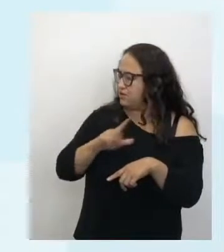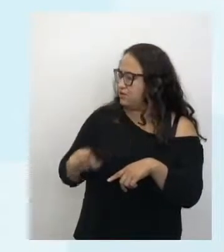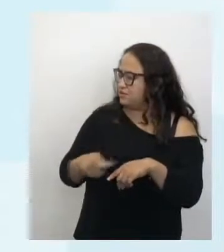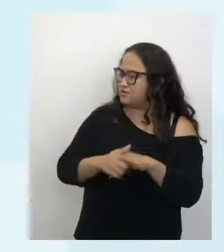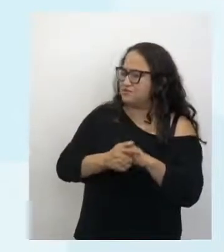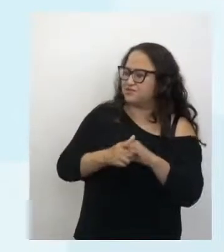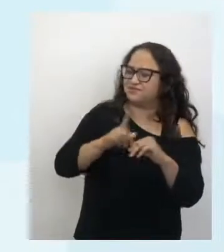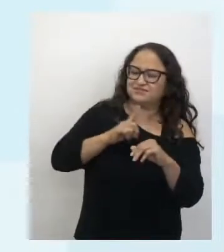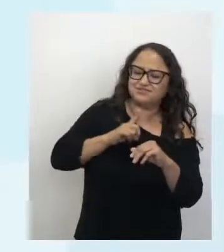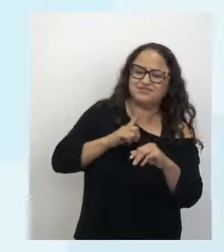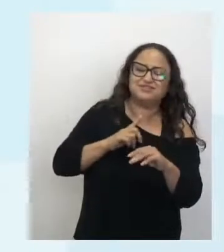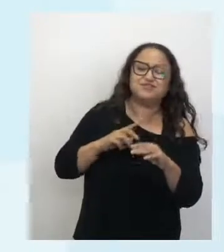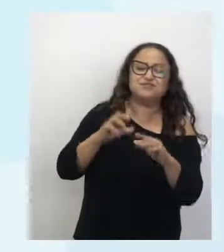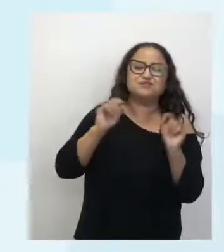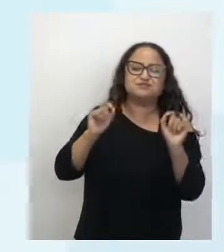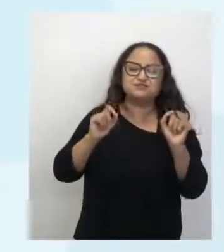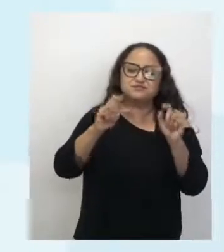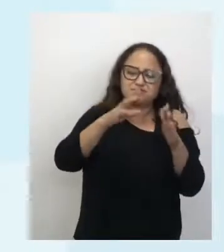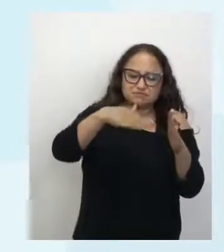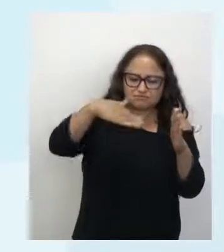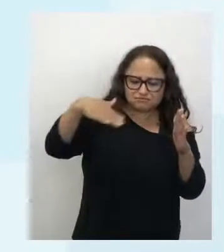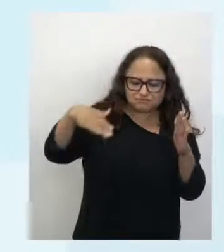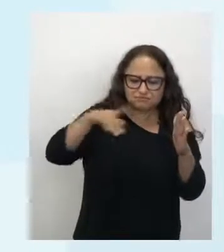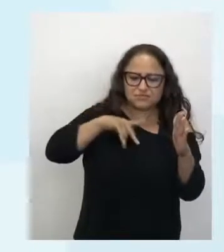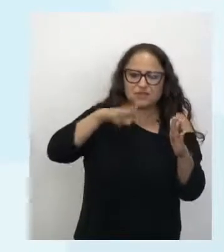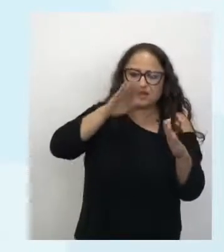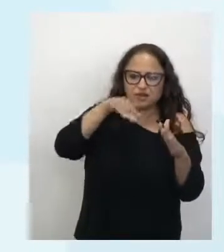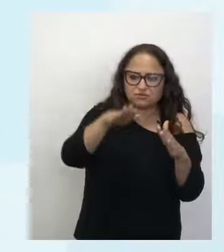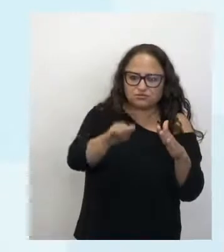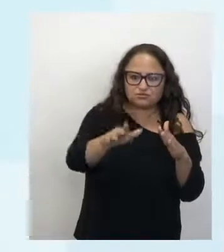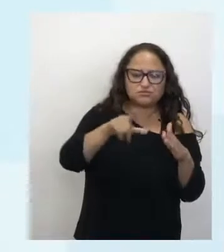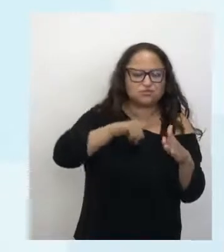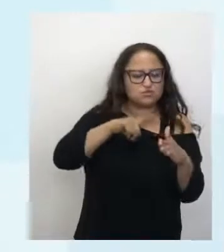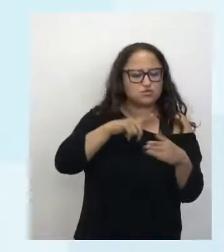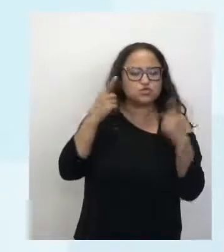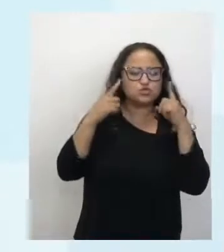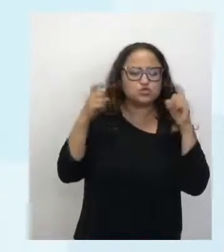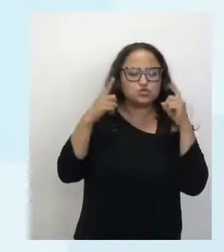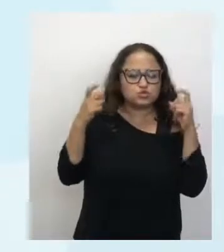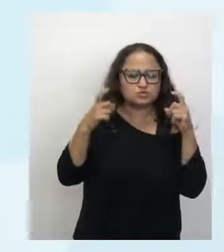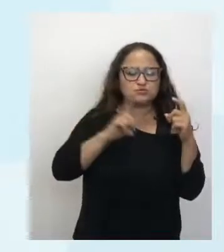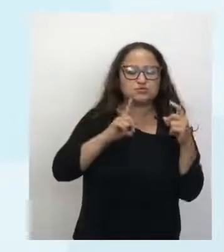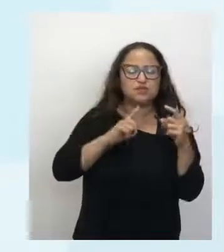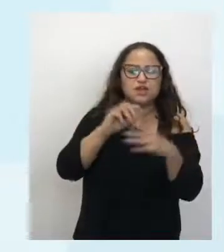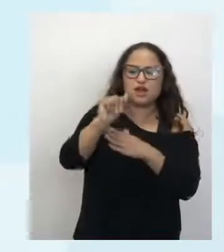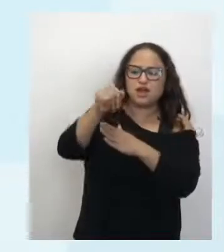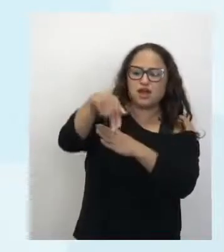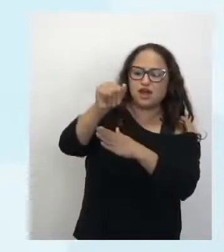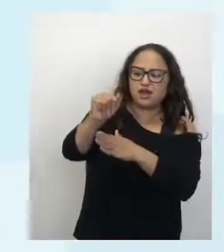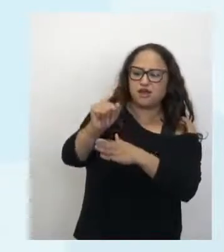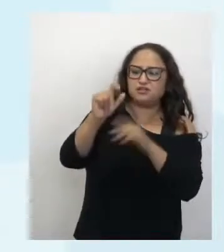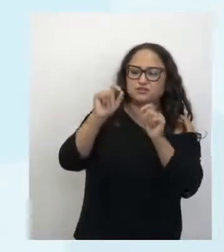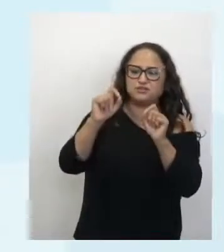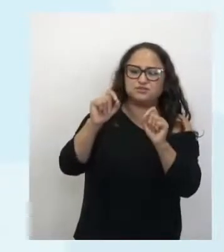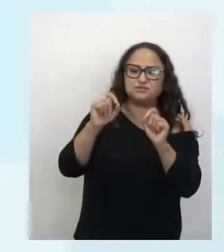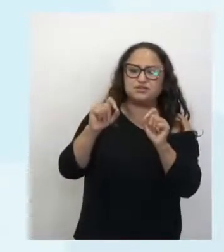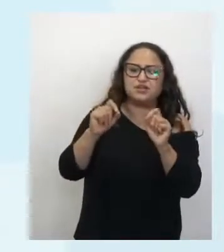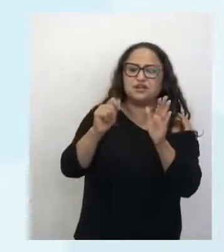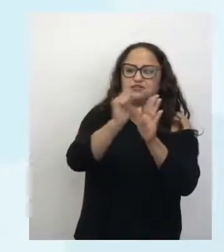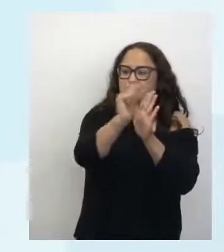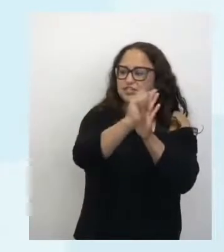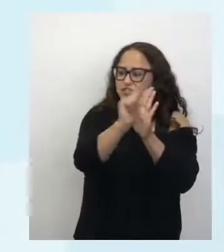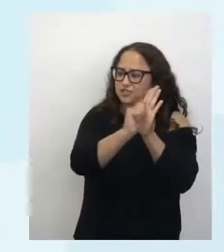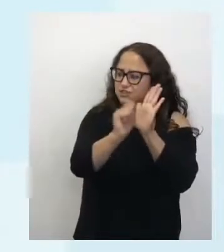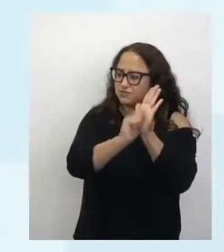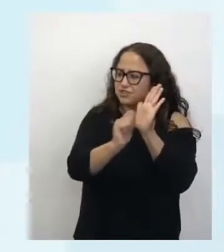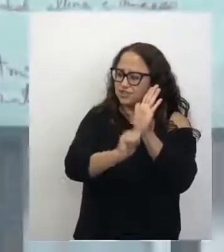timbre, intensidade, altura e duração, ou seja, os parâmetros do som, né? A Ana citou a partitura e o Oswaldo a pauta. Gente,